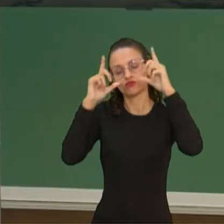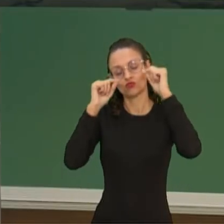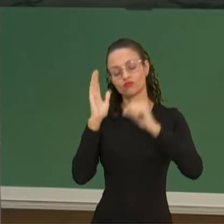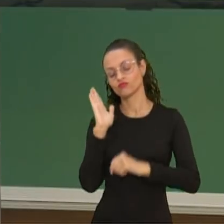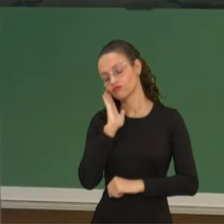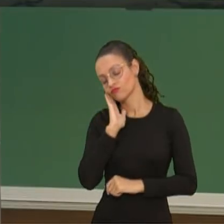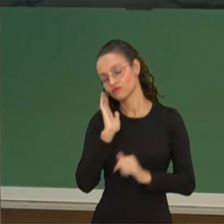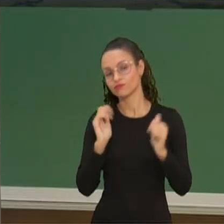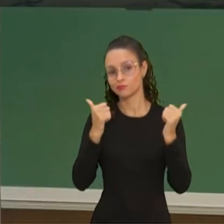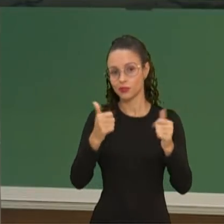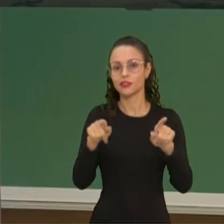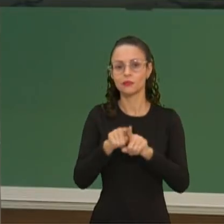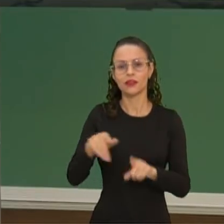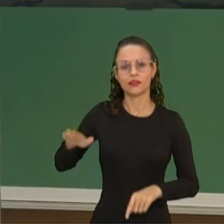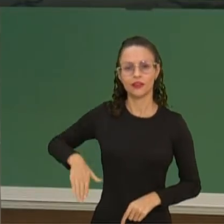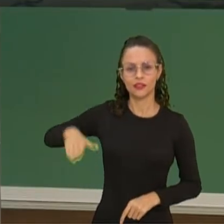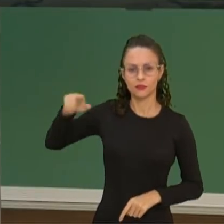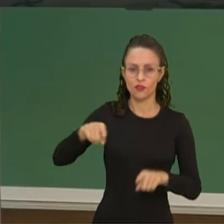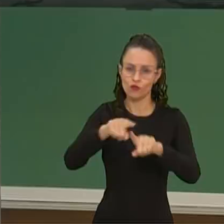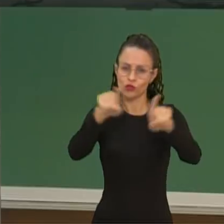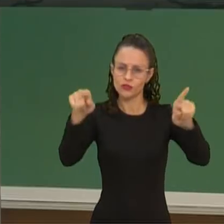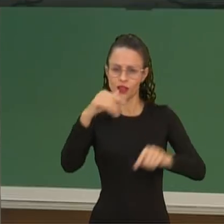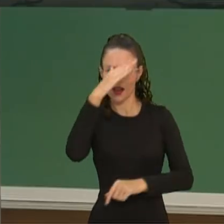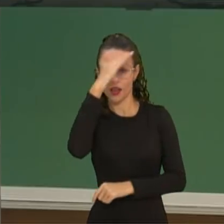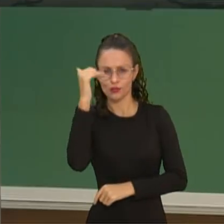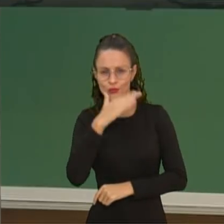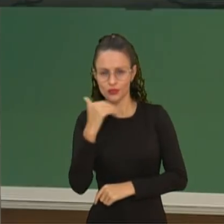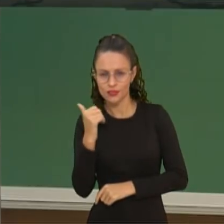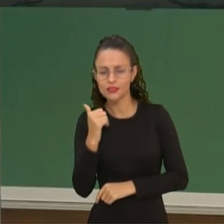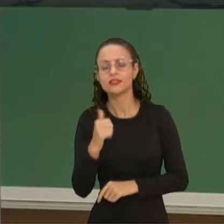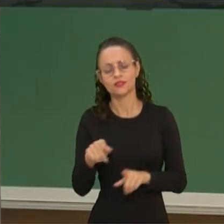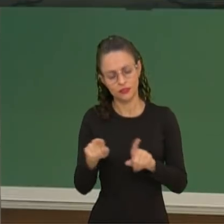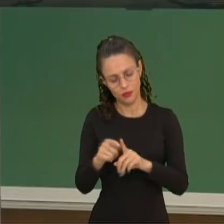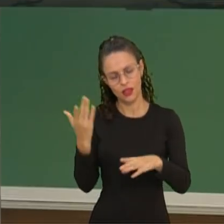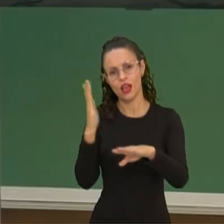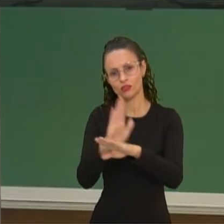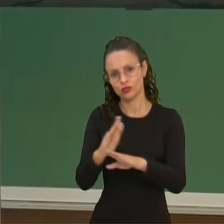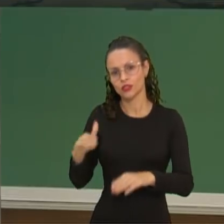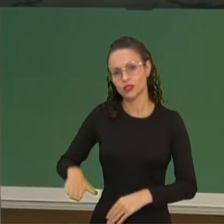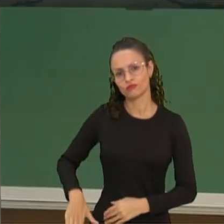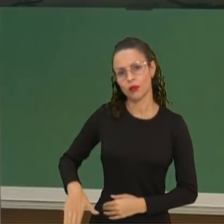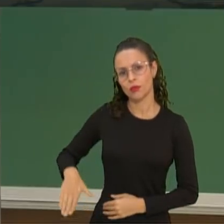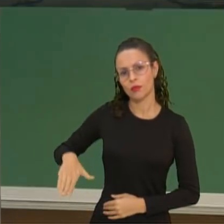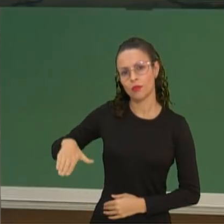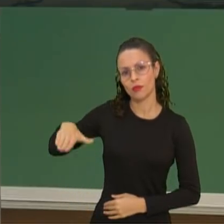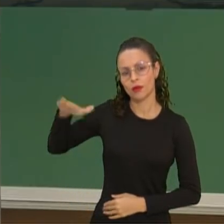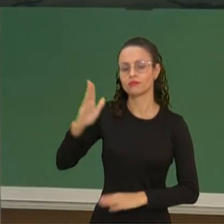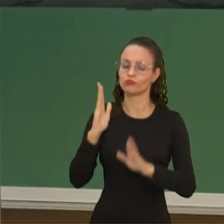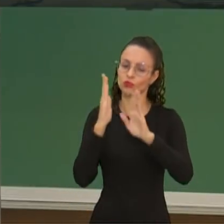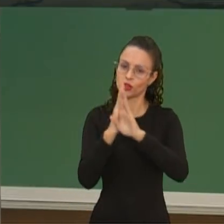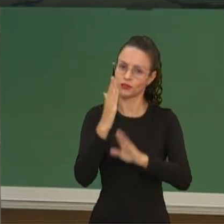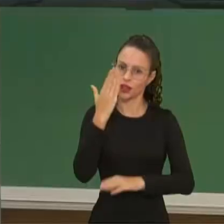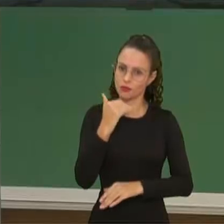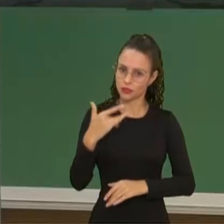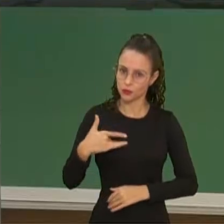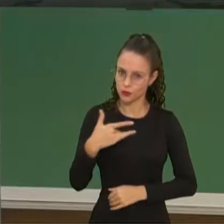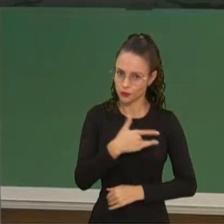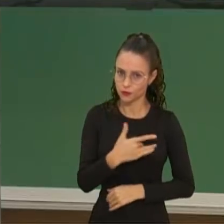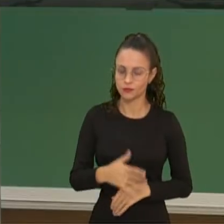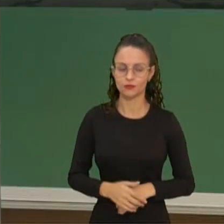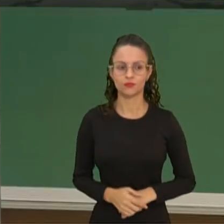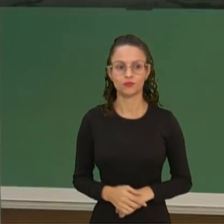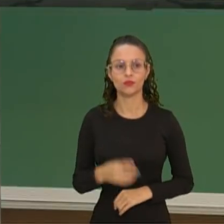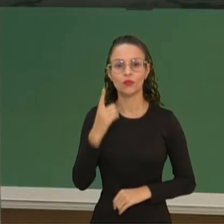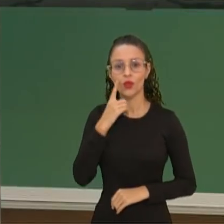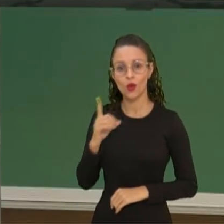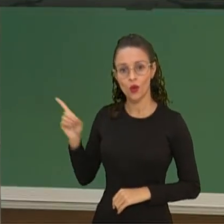no crescimento, né? No caso de vocês aí, adolescentes, até o crescimento é influenciado por uma boa alimentação. Olha só